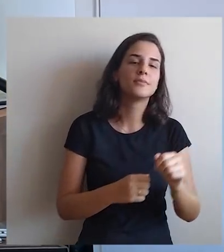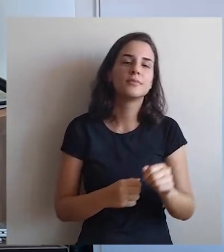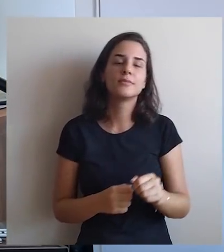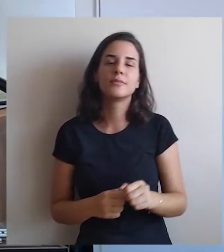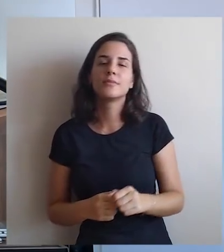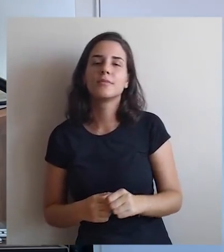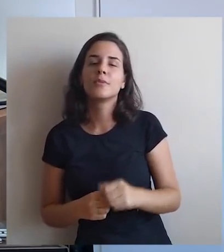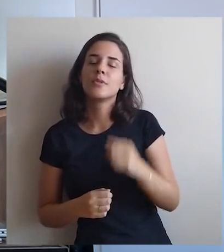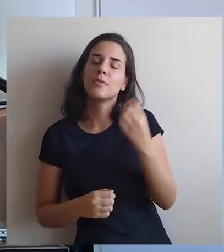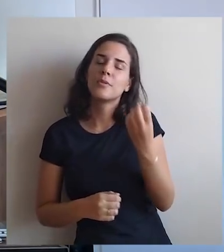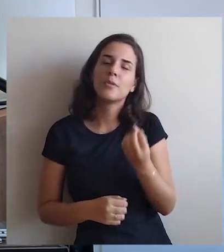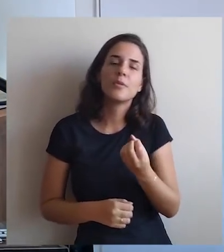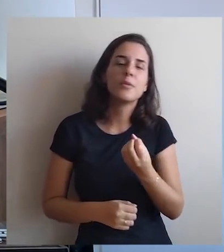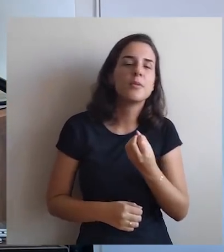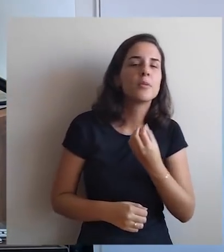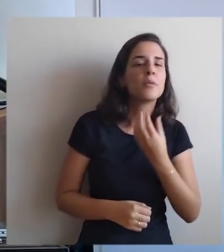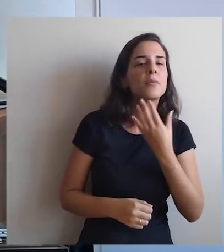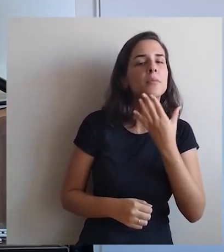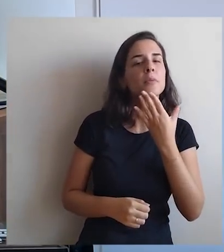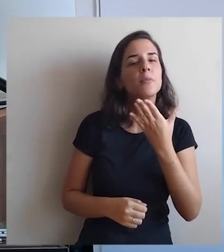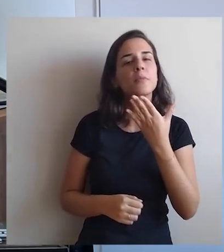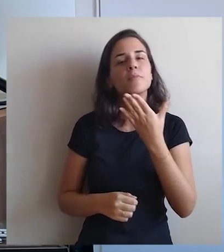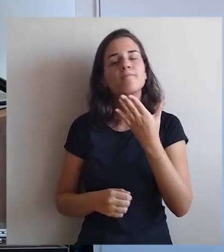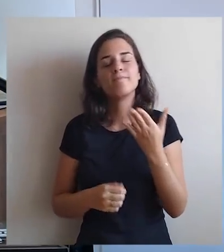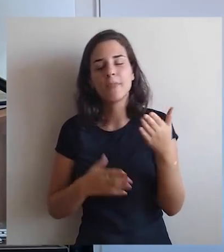Senhor. Como é bom